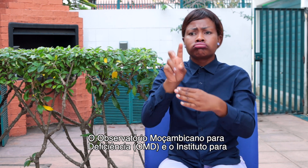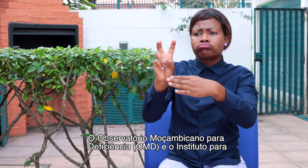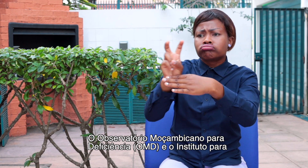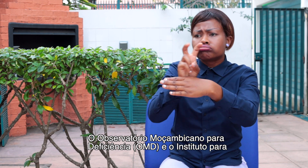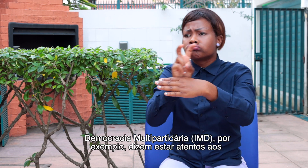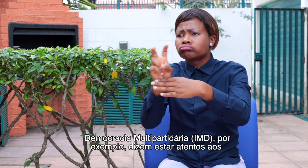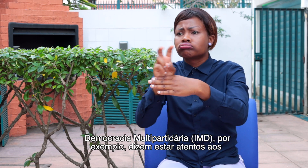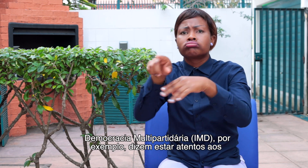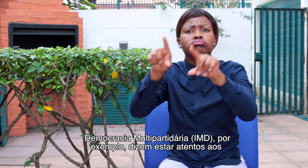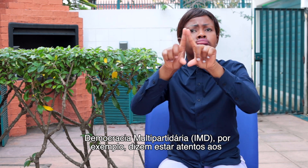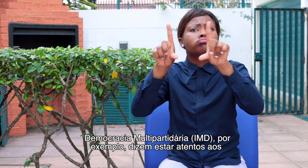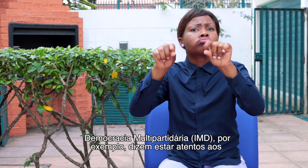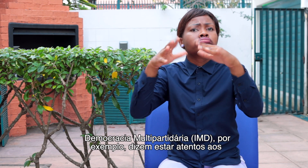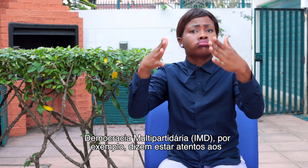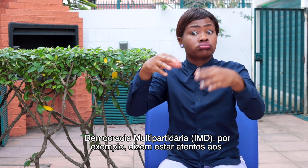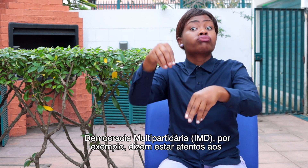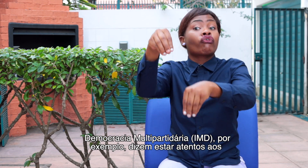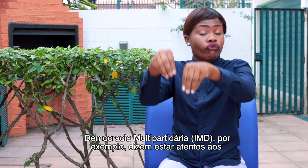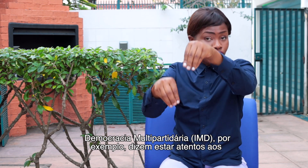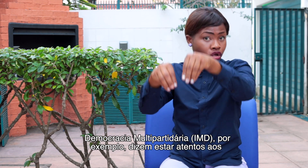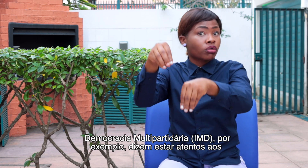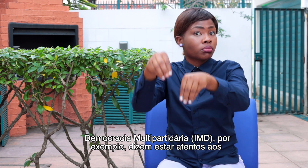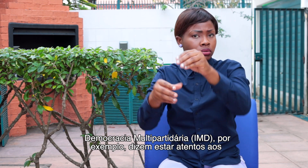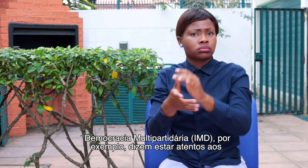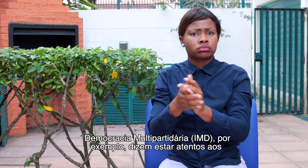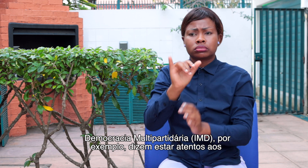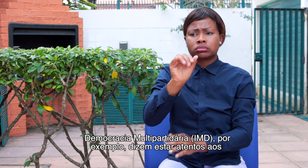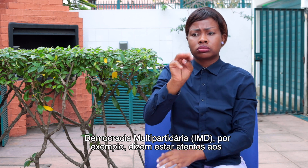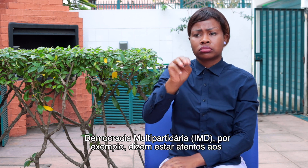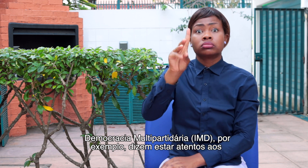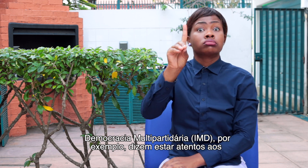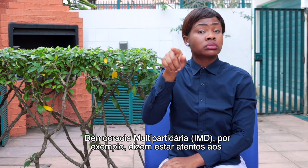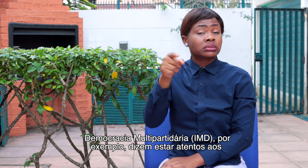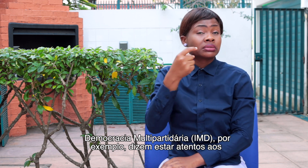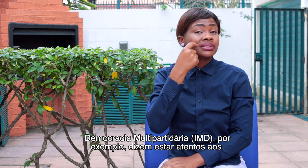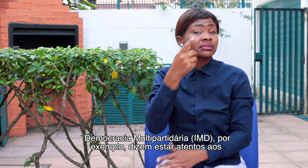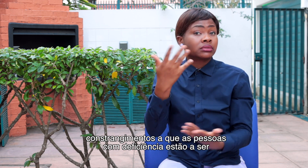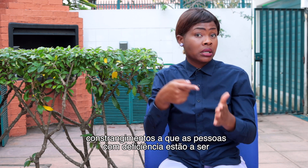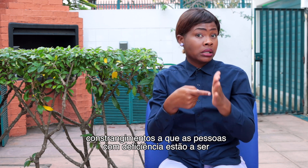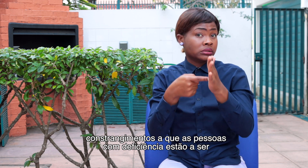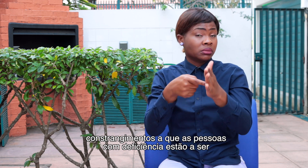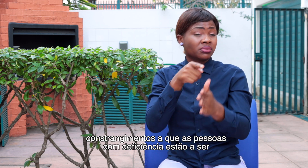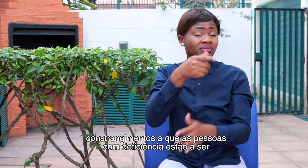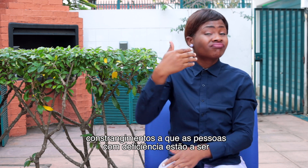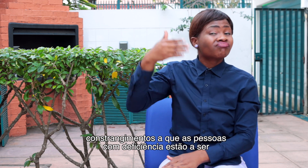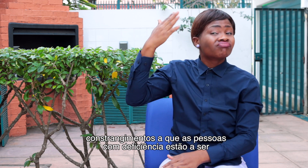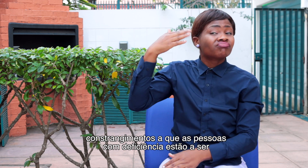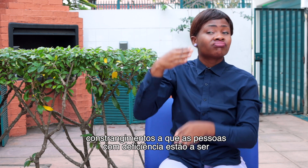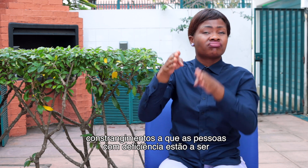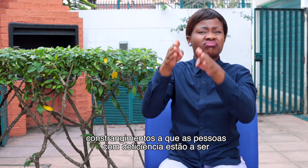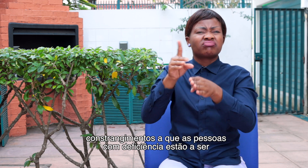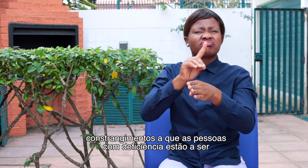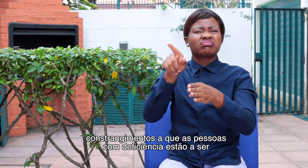e o Instituto para a Democracia Multipartidária, IMD, por exemplo, dizem estar atentos aos constrangimentos a que pessoas